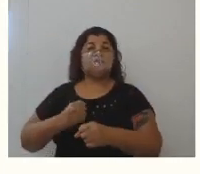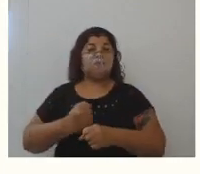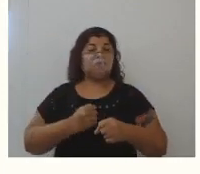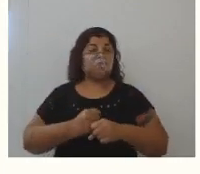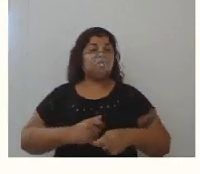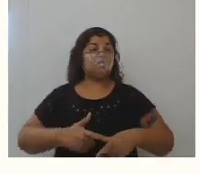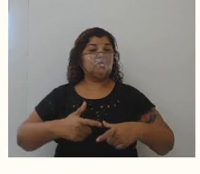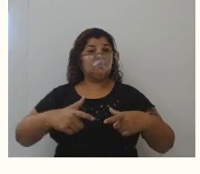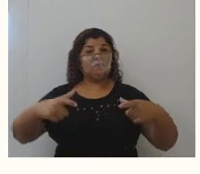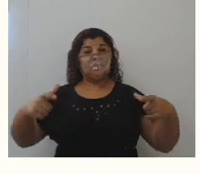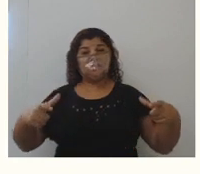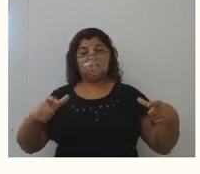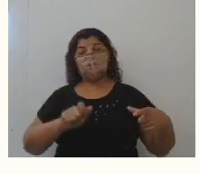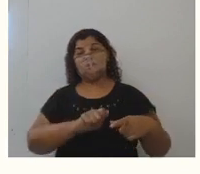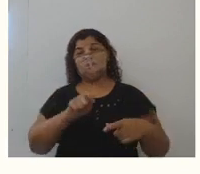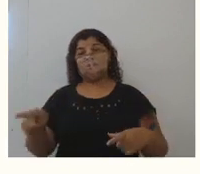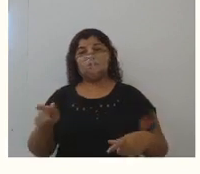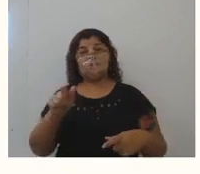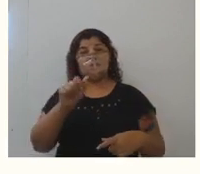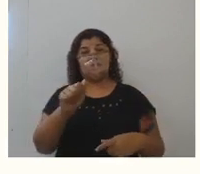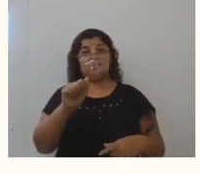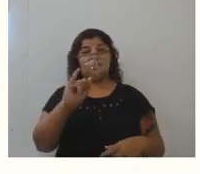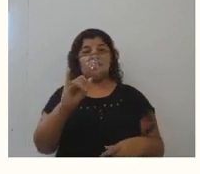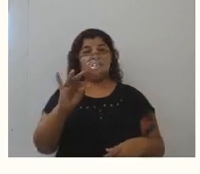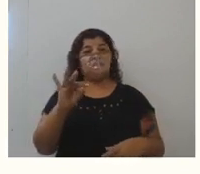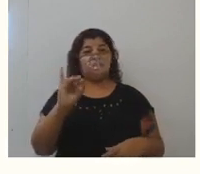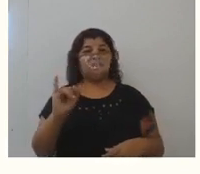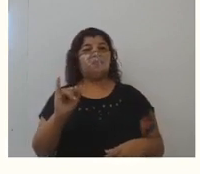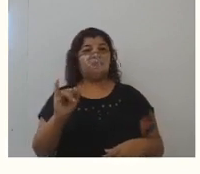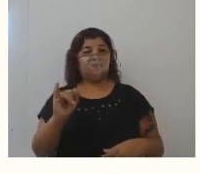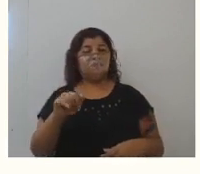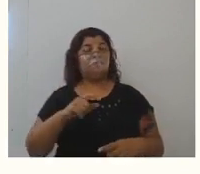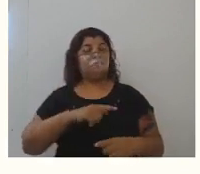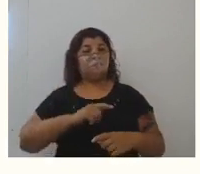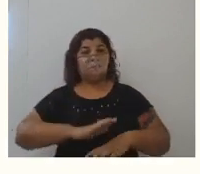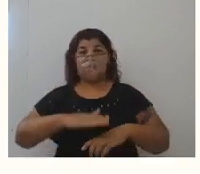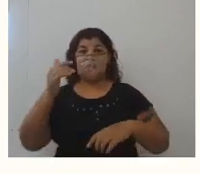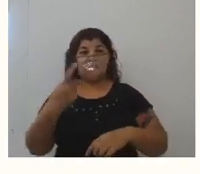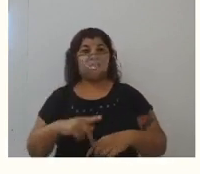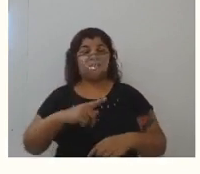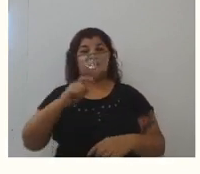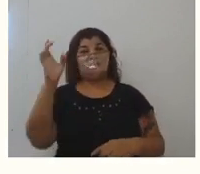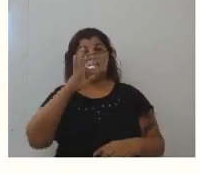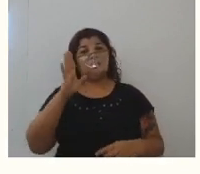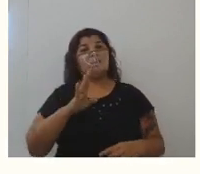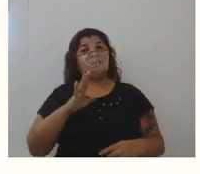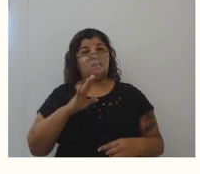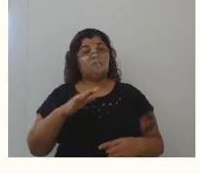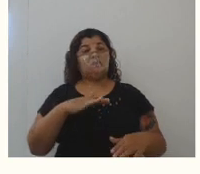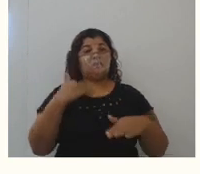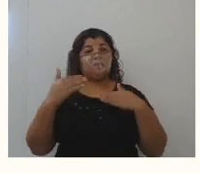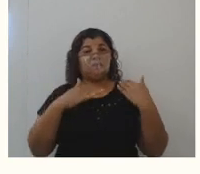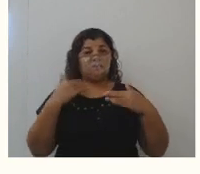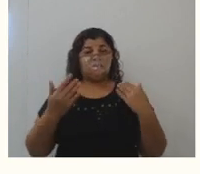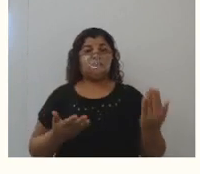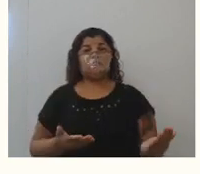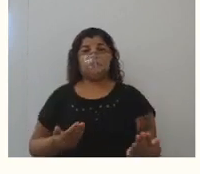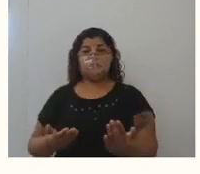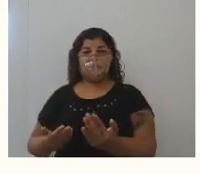países como Haiti, aponta Atlas da Violência, certo? Isso é uma reportagem da